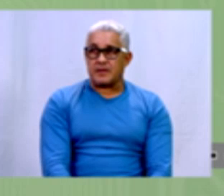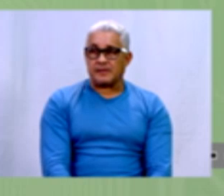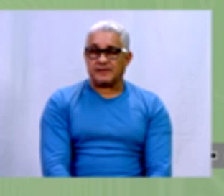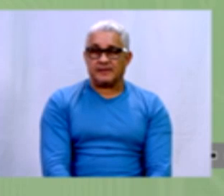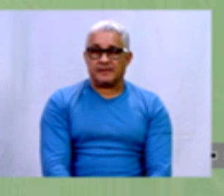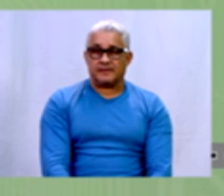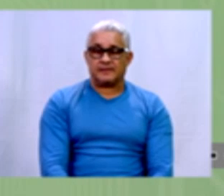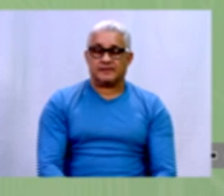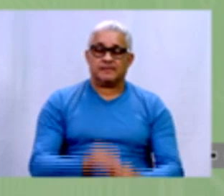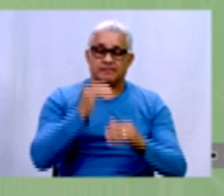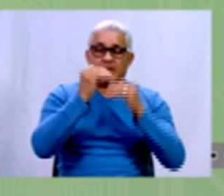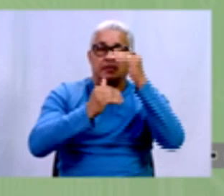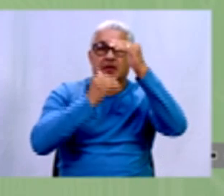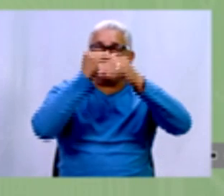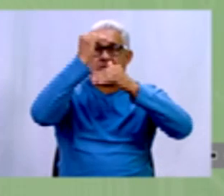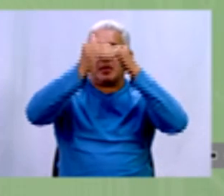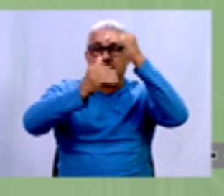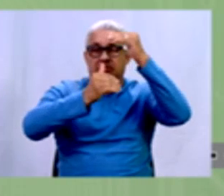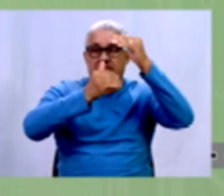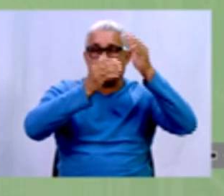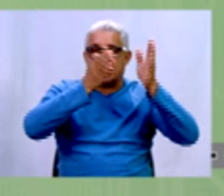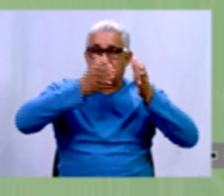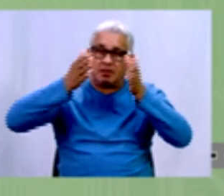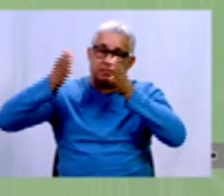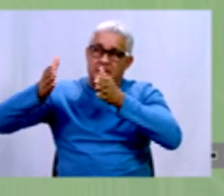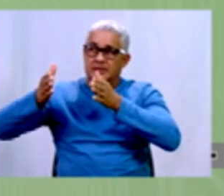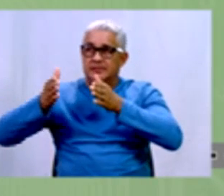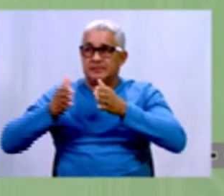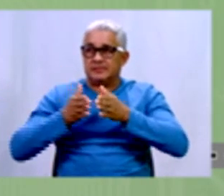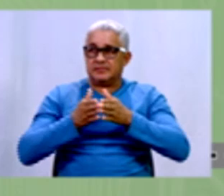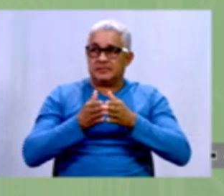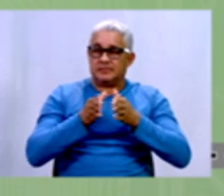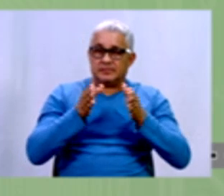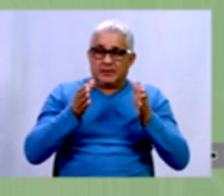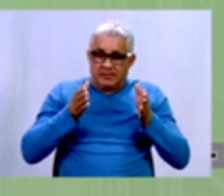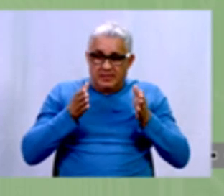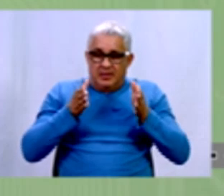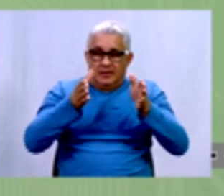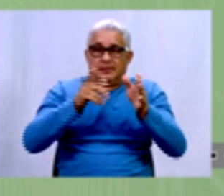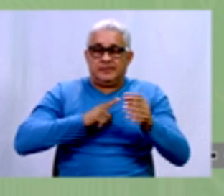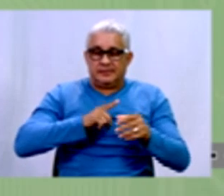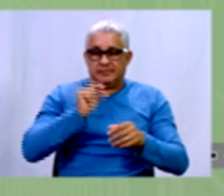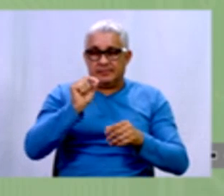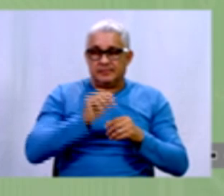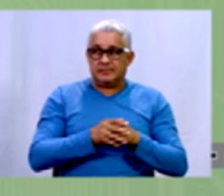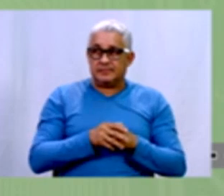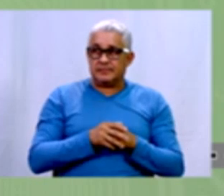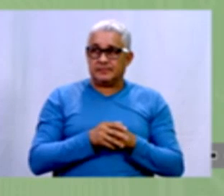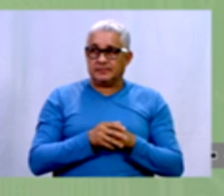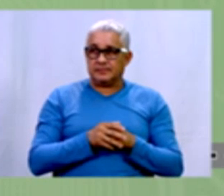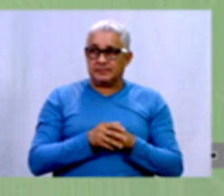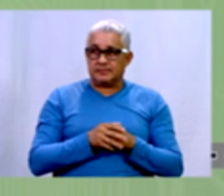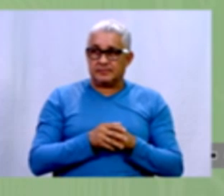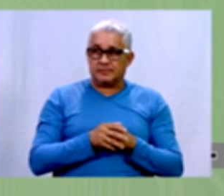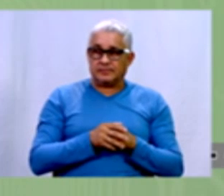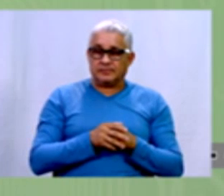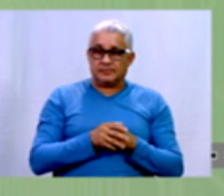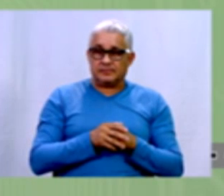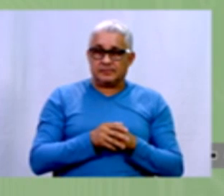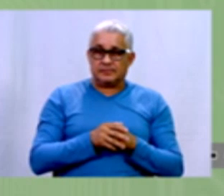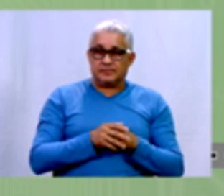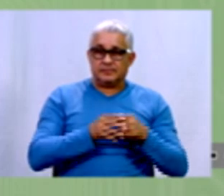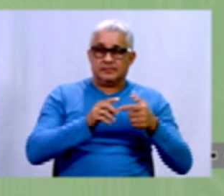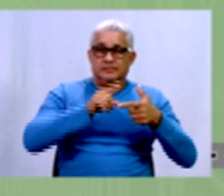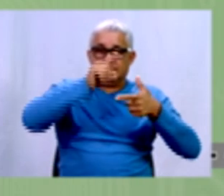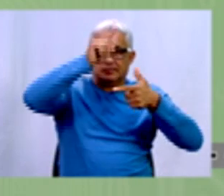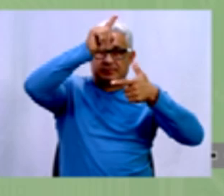do desenvolvimento sequencial versus o nosso paralelo. Tá? Então veja que aqui no gráfico, ó,